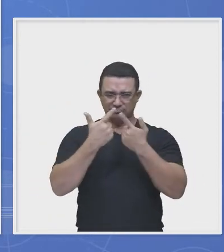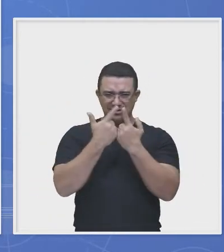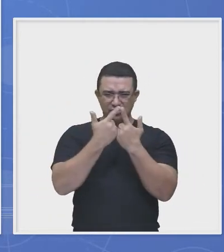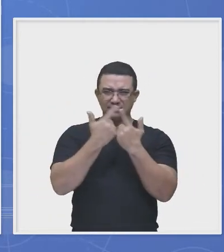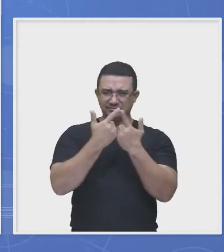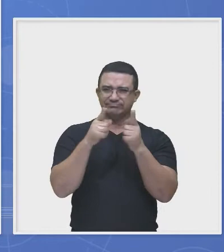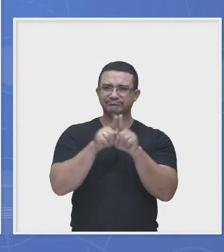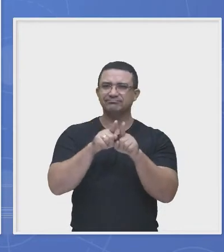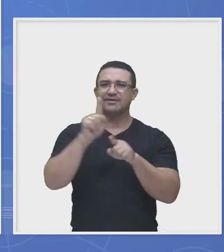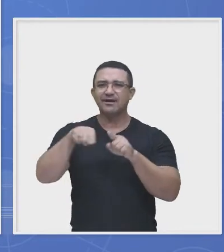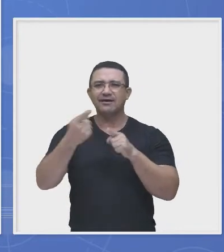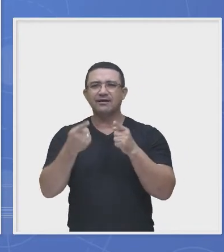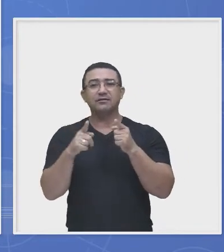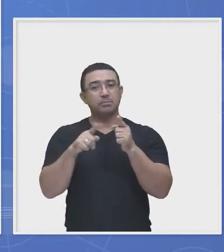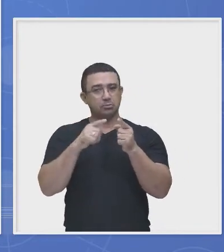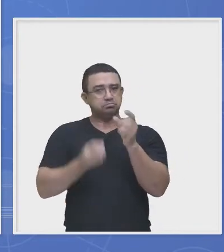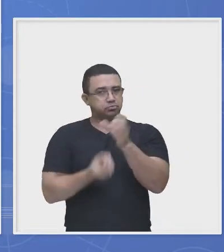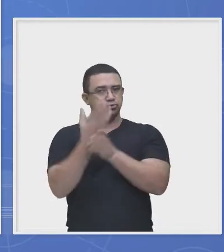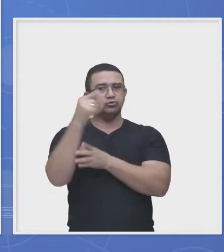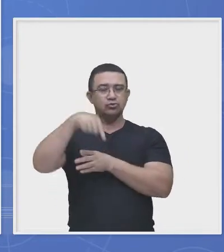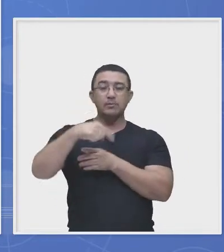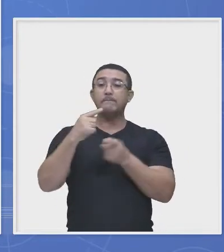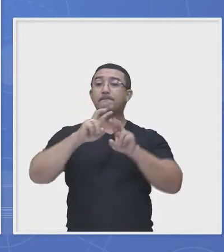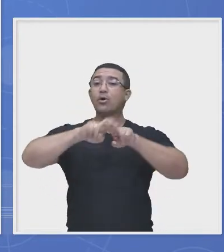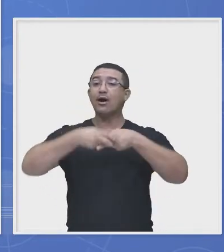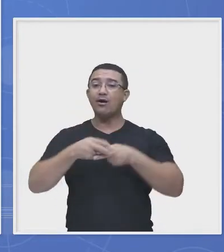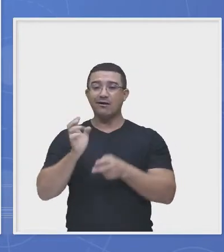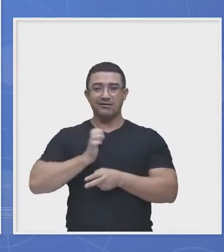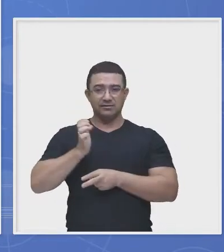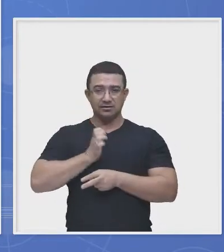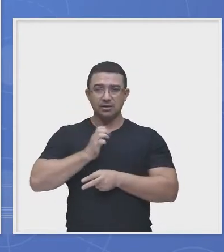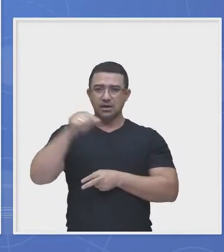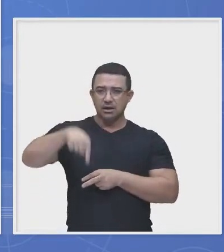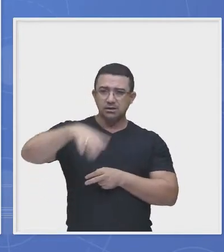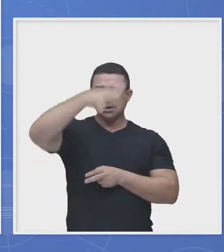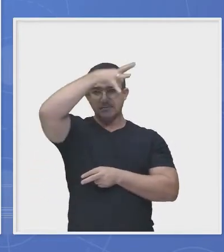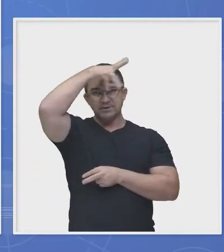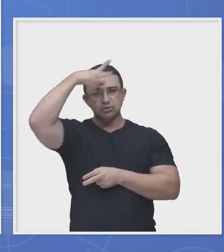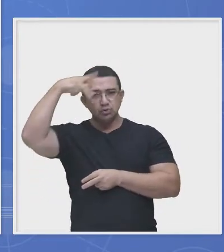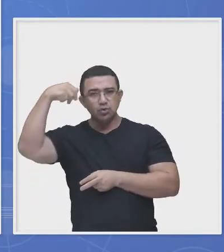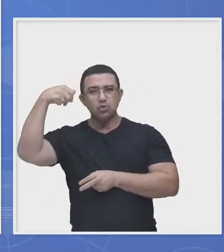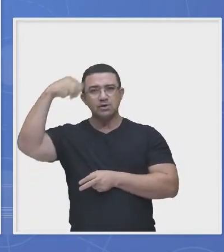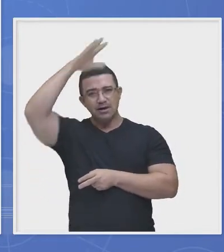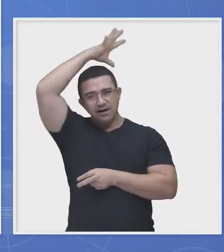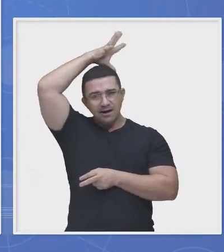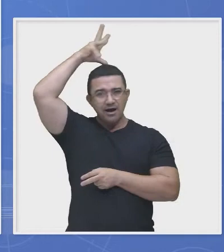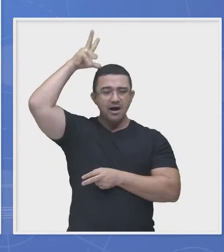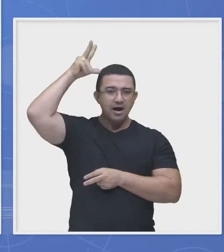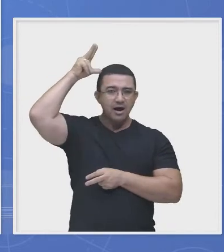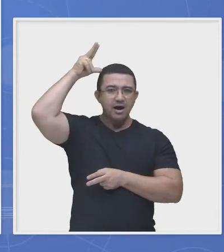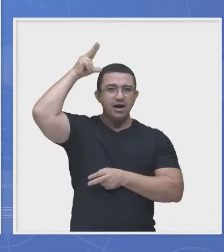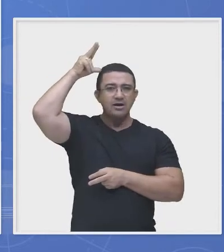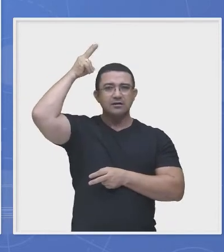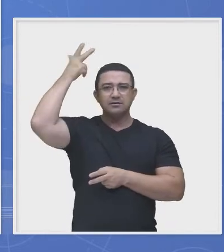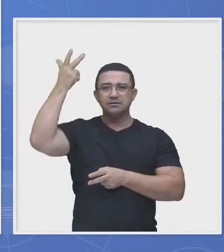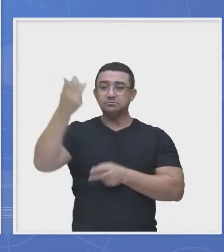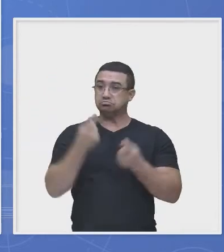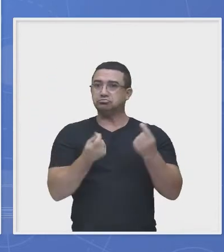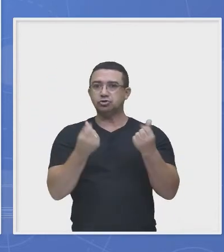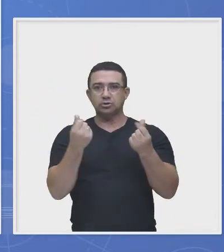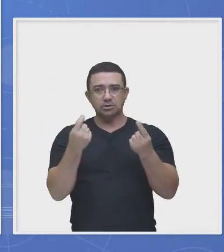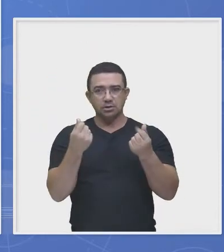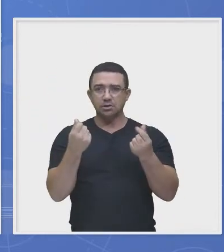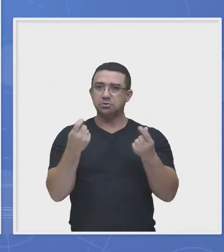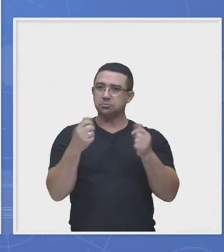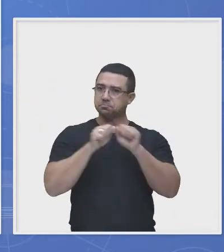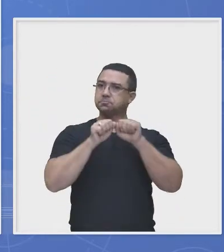de São Paulo, rico, um norte, né? Aqui no Amazonas, em Manaus, né? O dinheiro